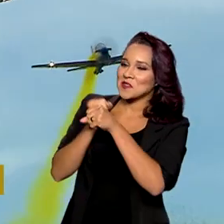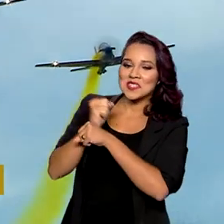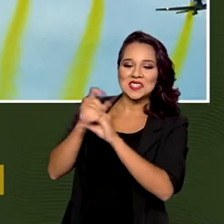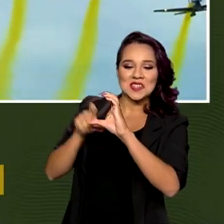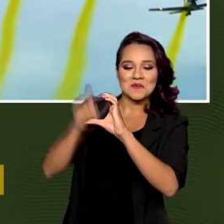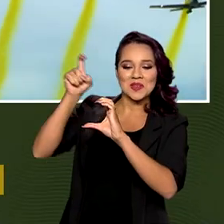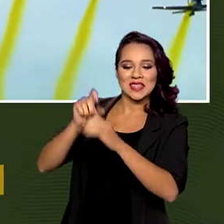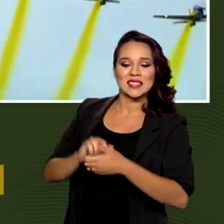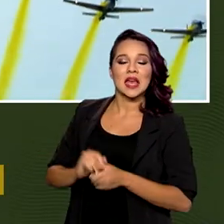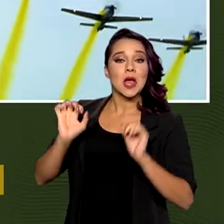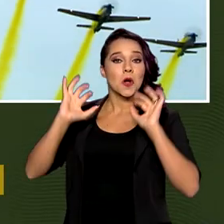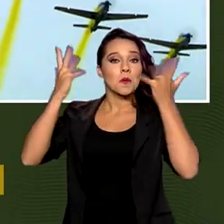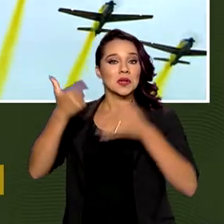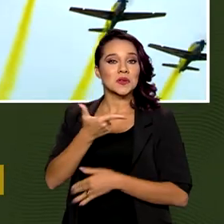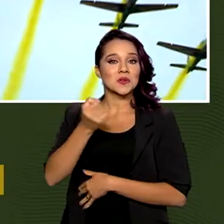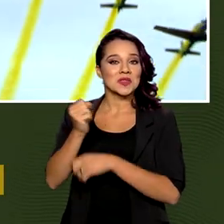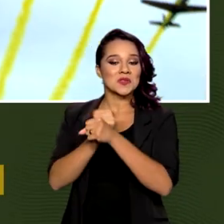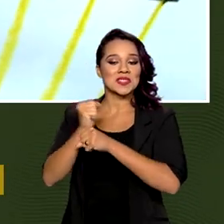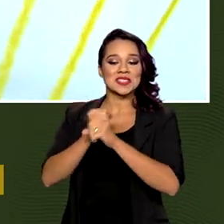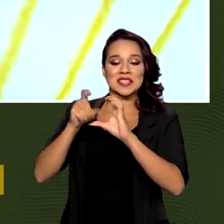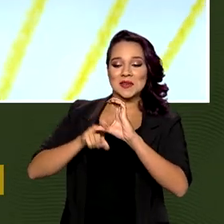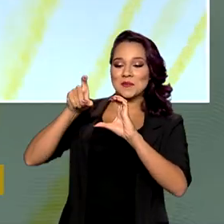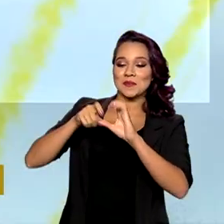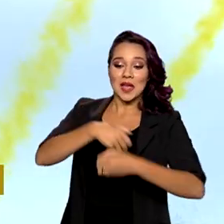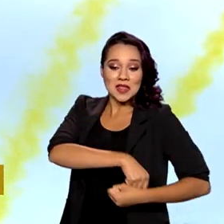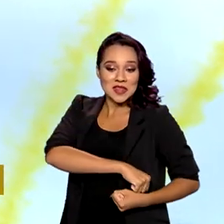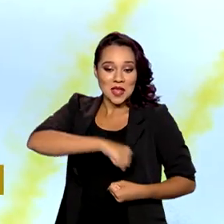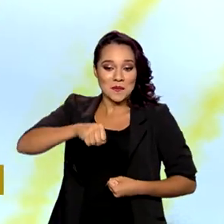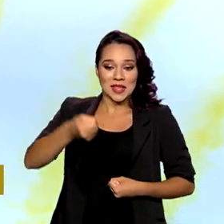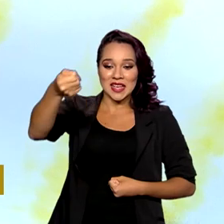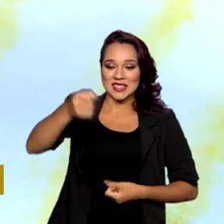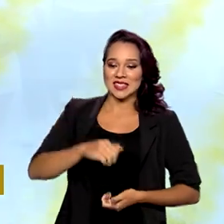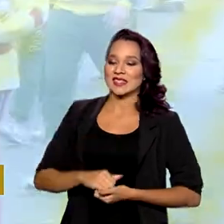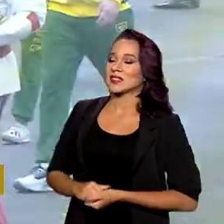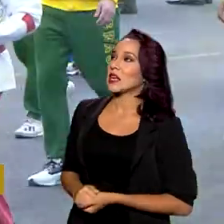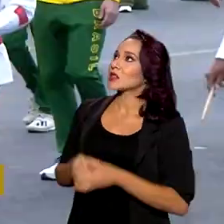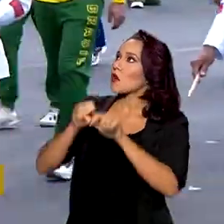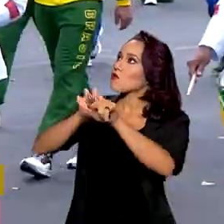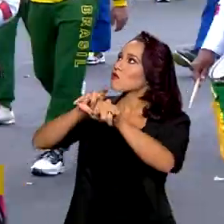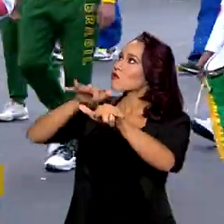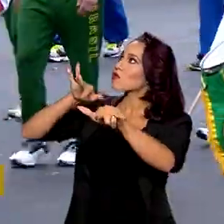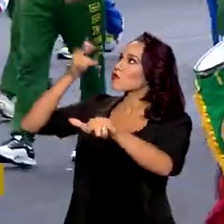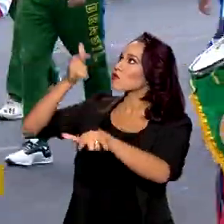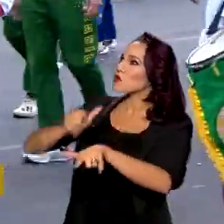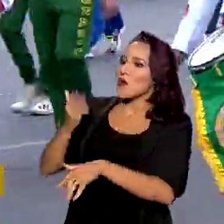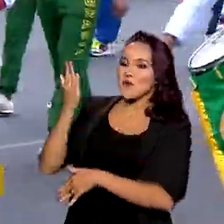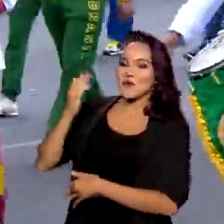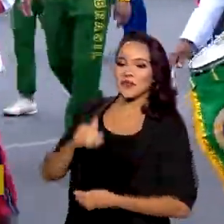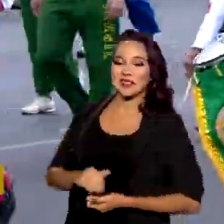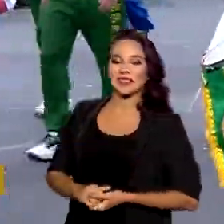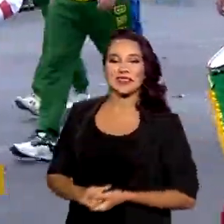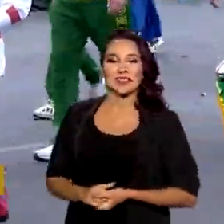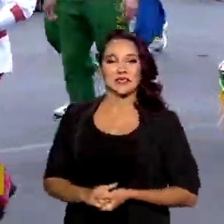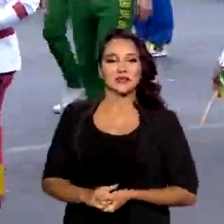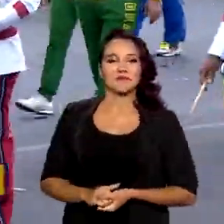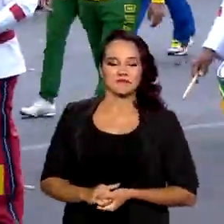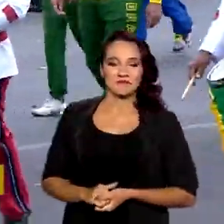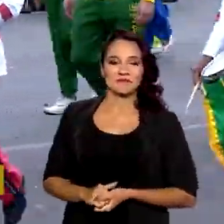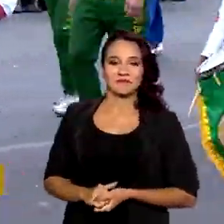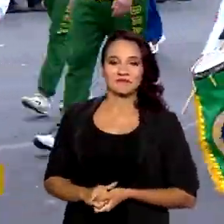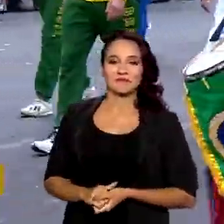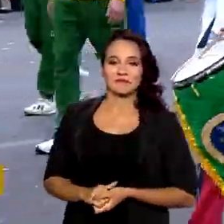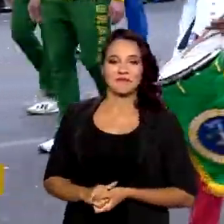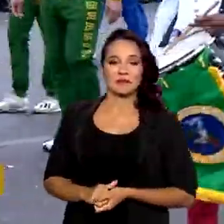comemoração aos 200 anos. Muito legal mesmo, muito impressionante. Volta a soltar fumaça nesse momento, não é isso? Exato. É o segundo momento.